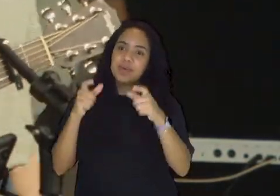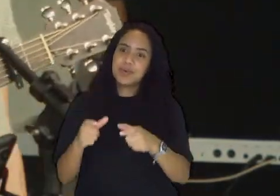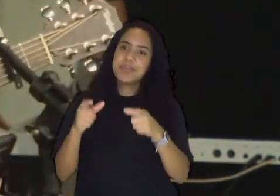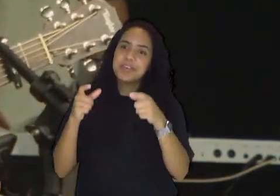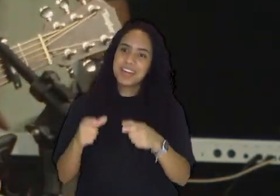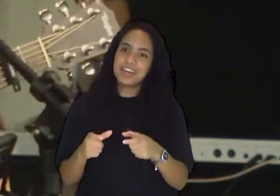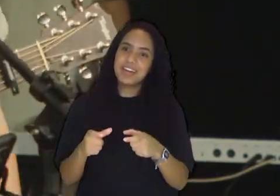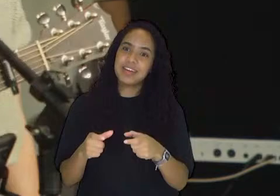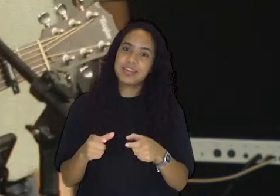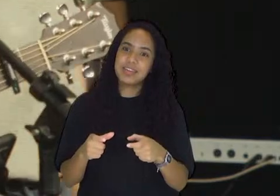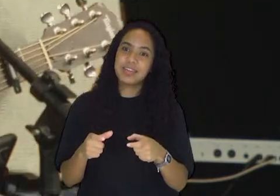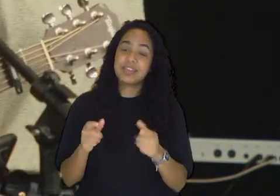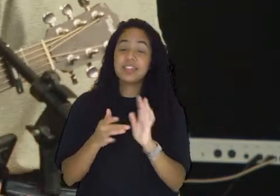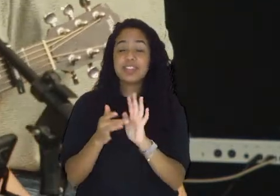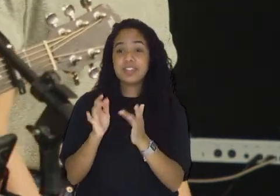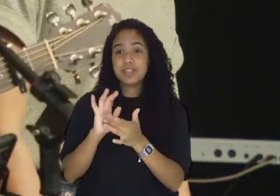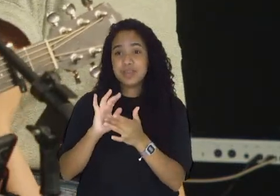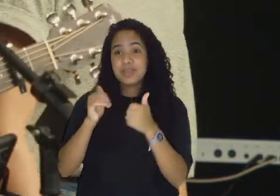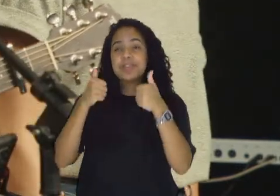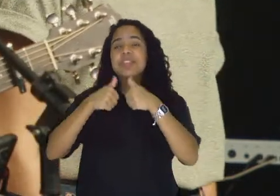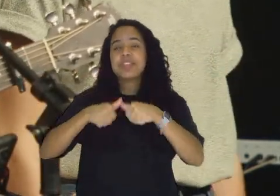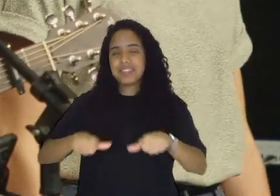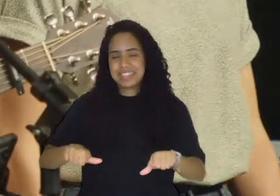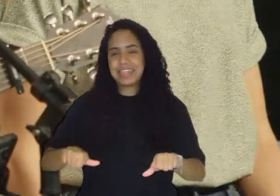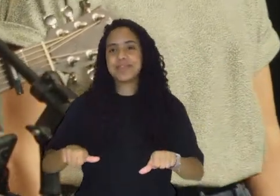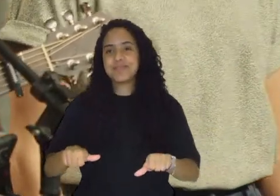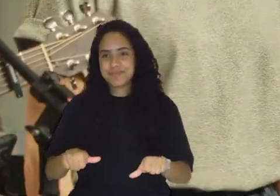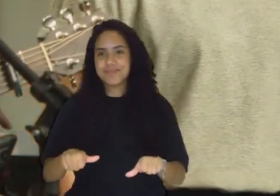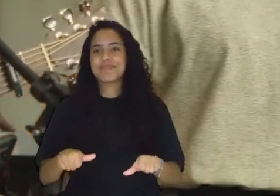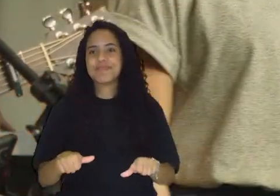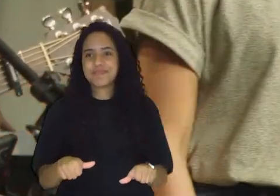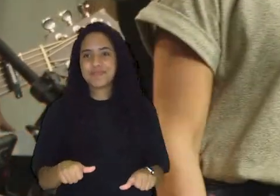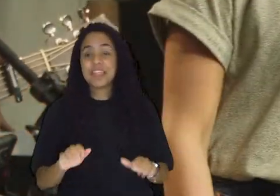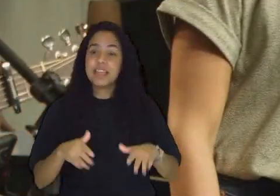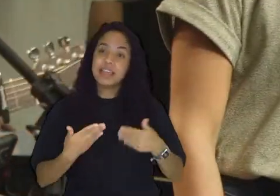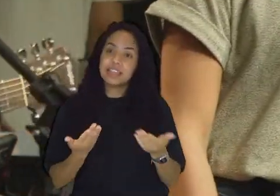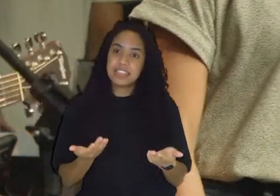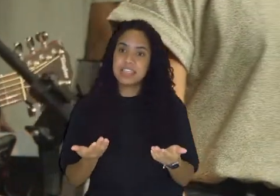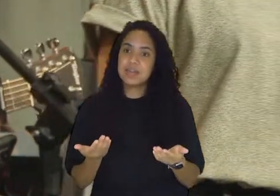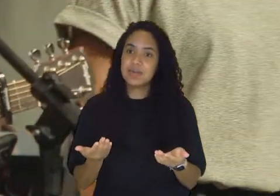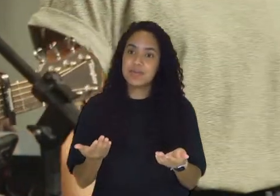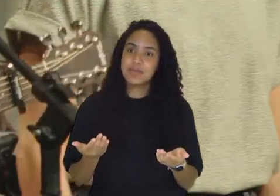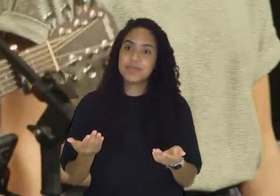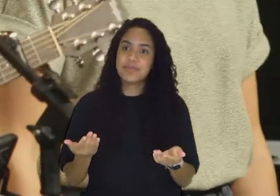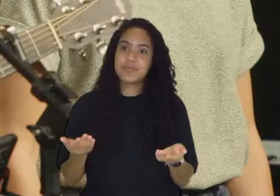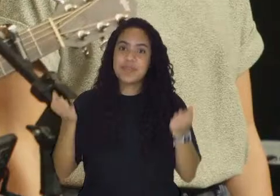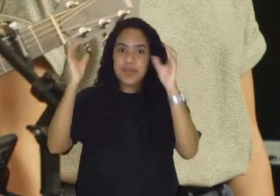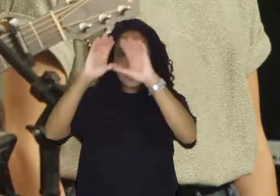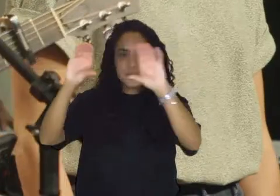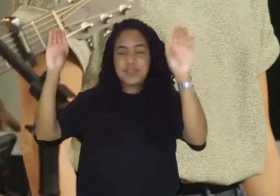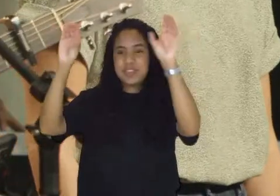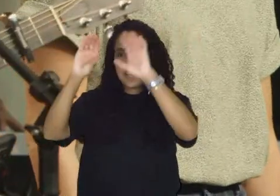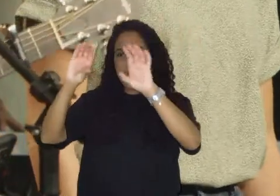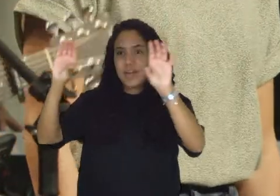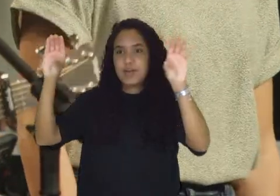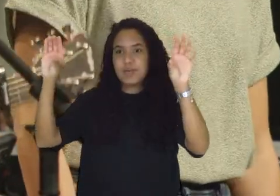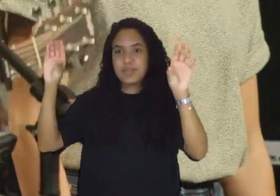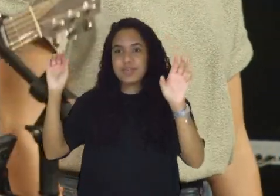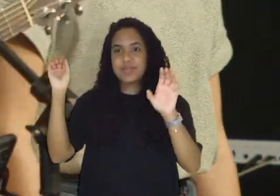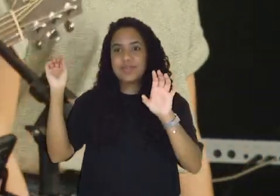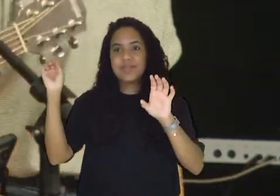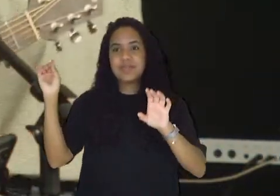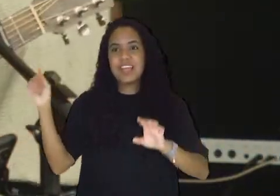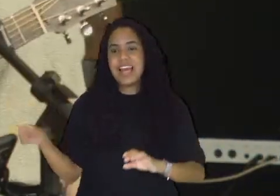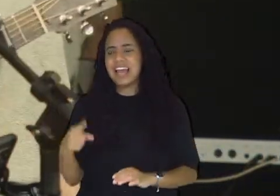você tenha muito desejo de estar diante do Cordeiro de Deus, vivo, ressurreto, para sempre, para adorá-lo. E a gente adora, a